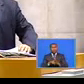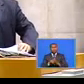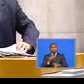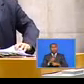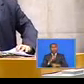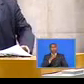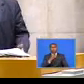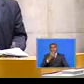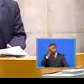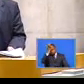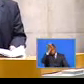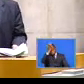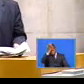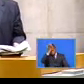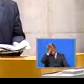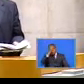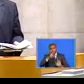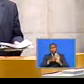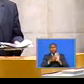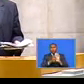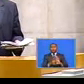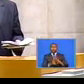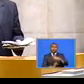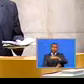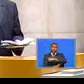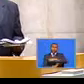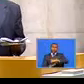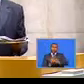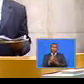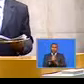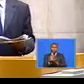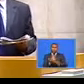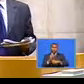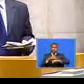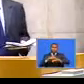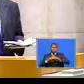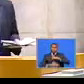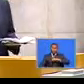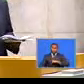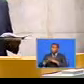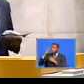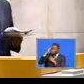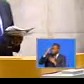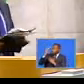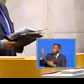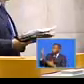Kassab, que ficou evidente nesse acidente na Ponte dos Remédios. Muito obrigado, senhor presidente.